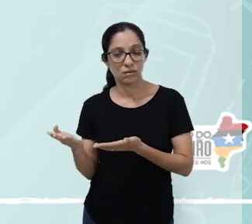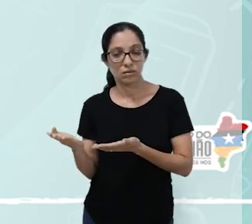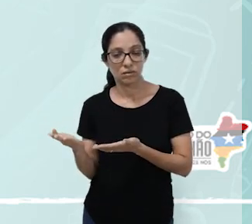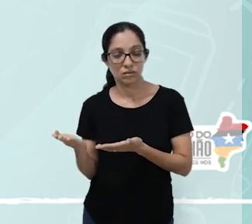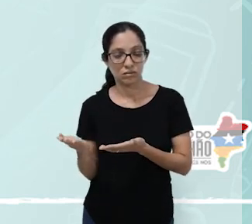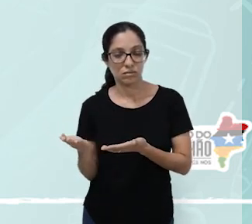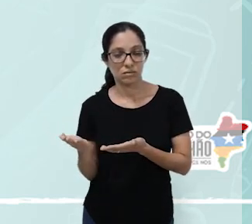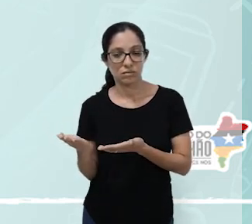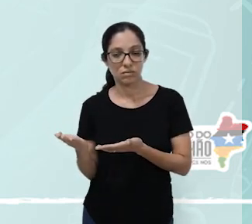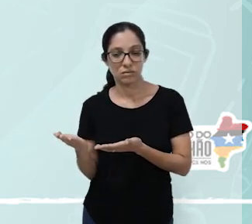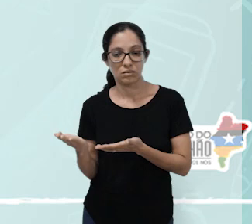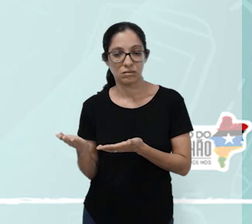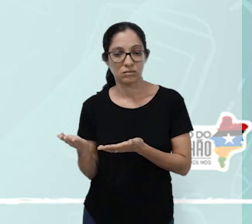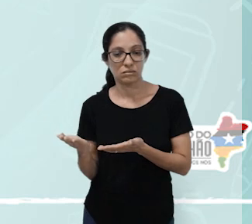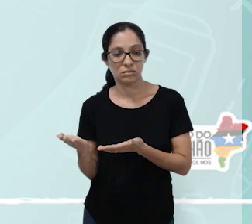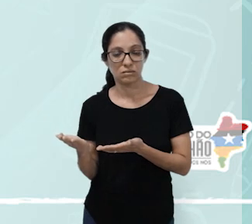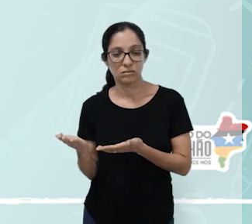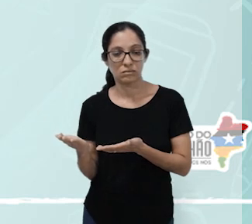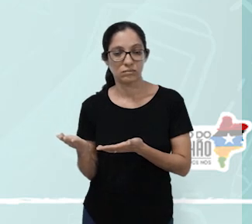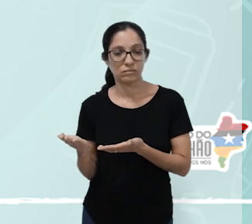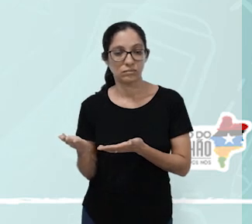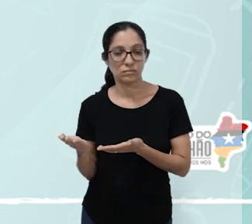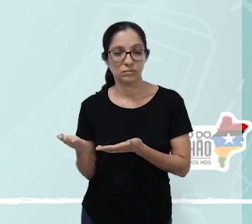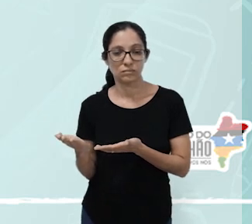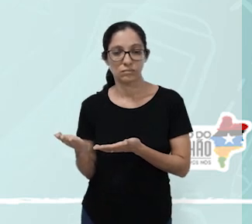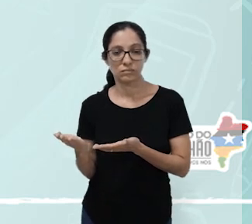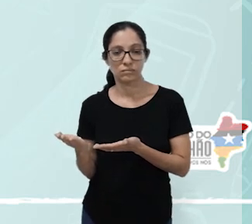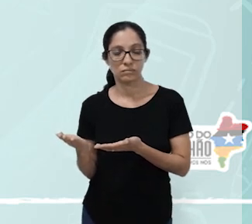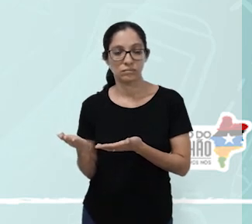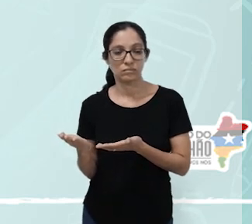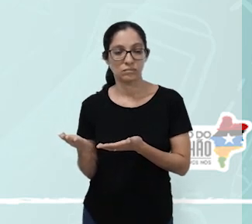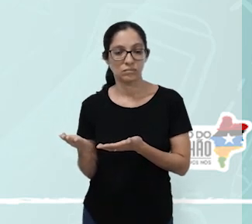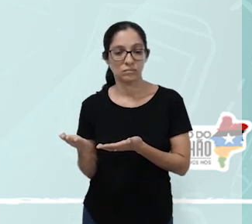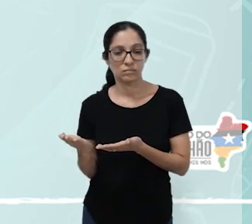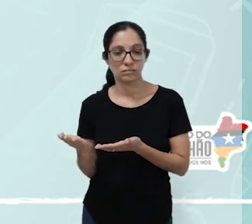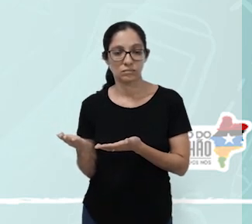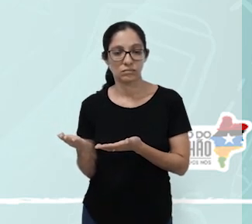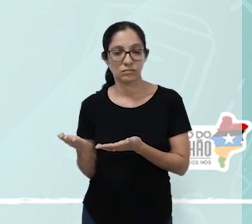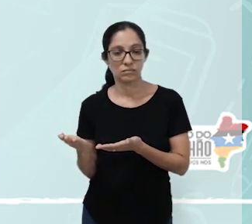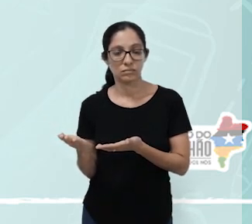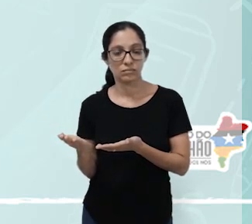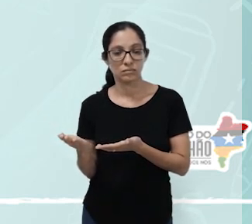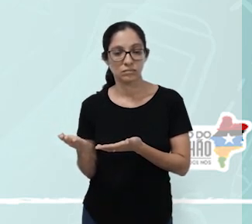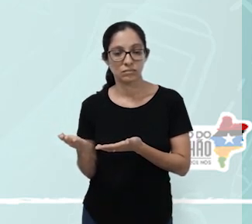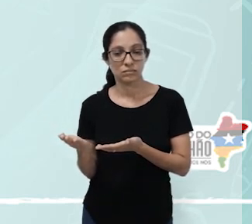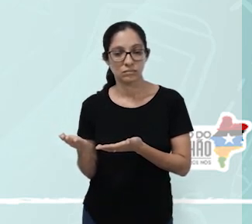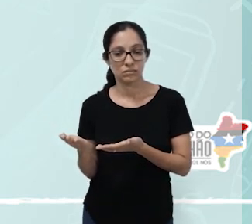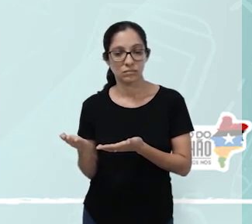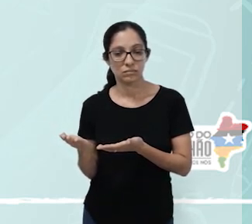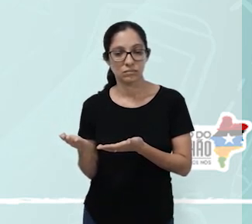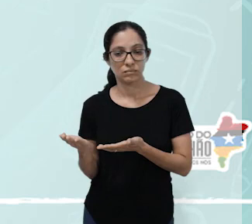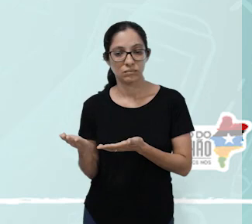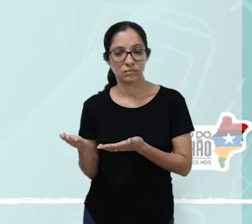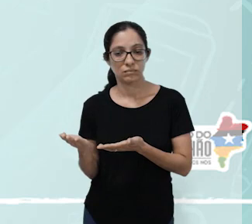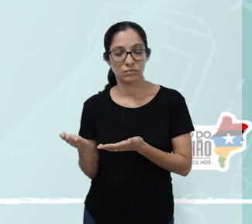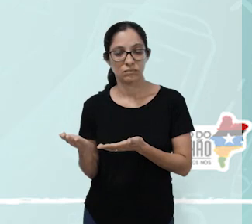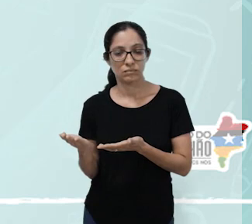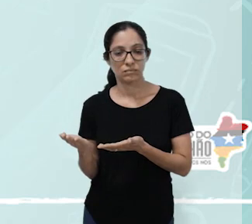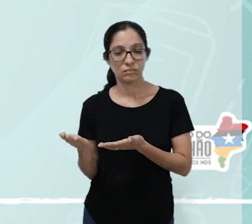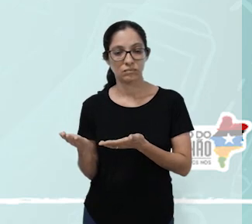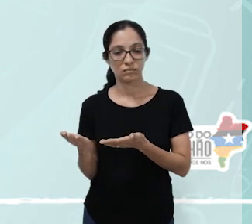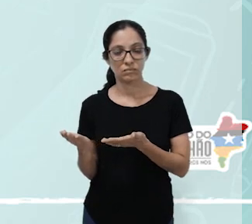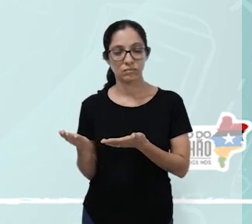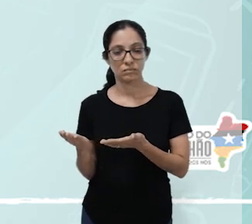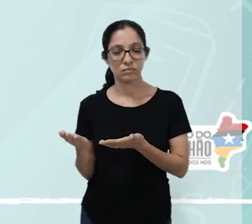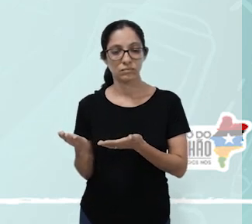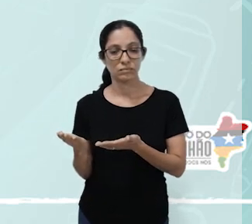em que é golpeada. O cabo da raquete do servidor, no instante em que a peteca é golpeada, apontará para baixo. O movimento